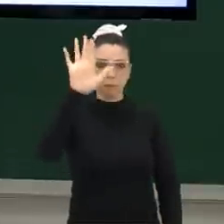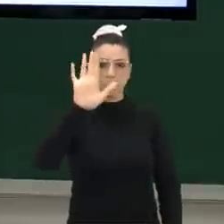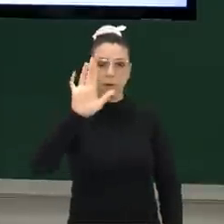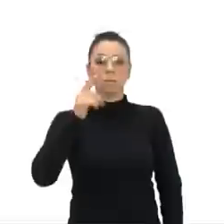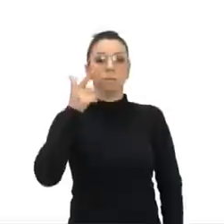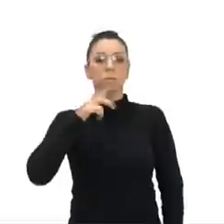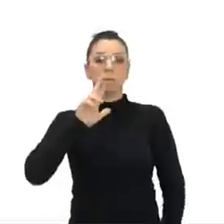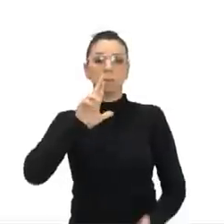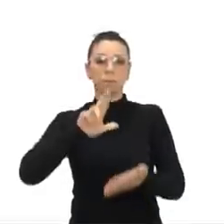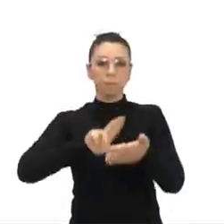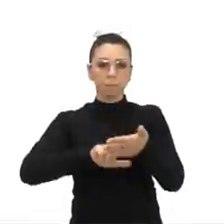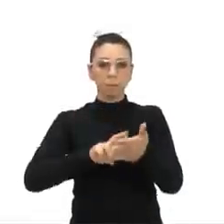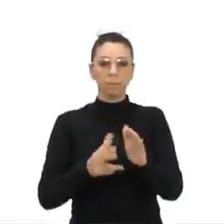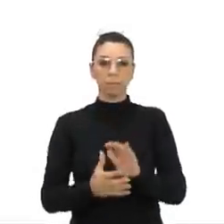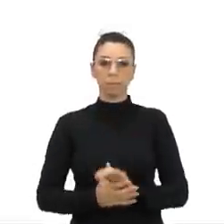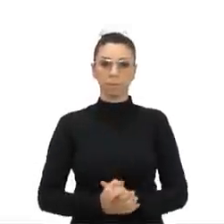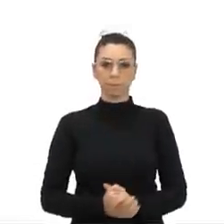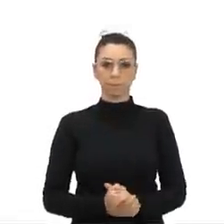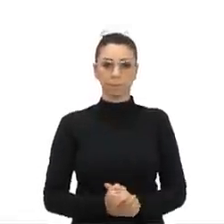responder.